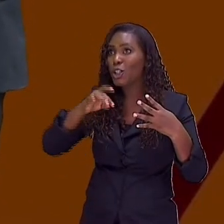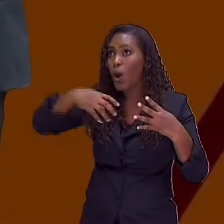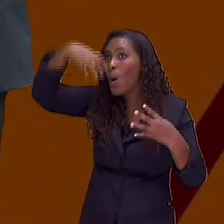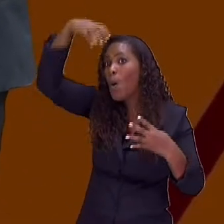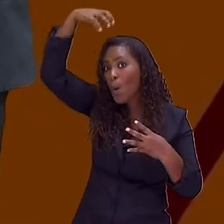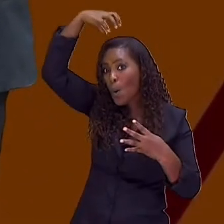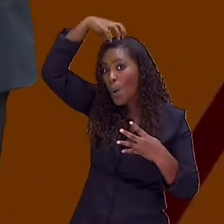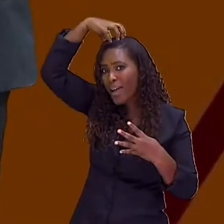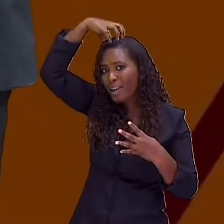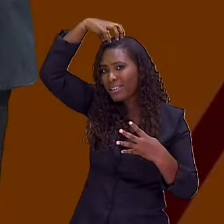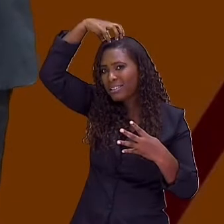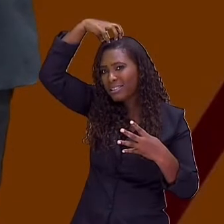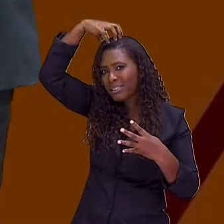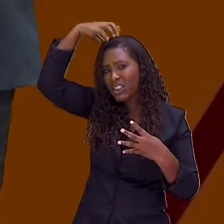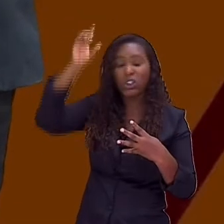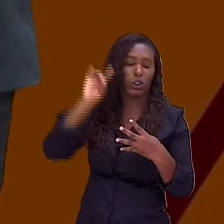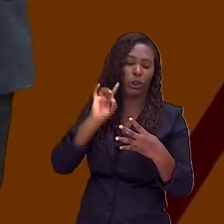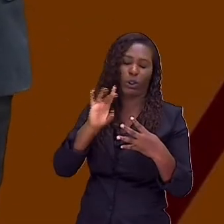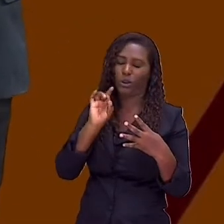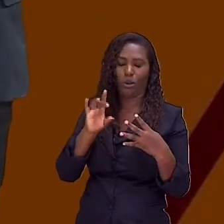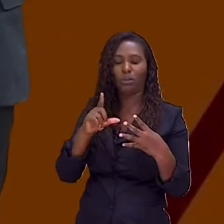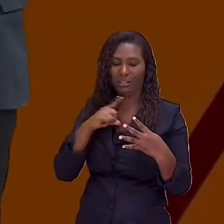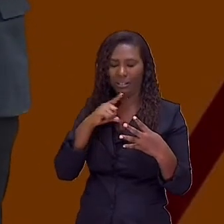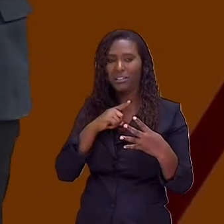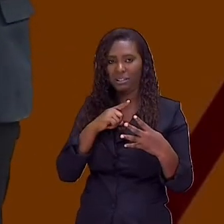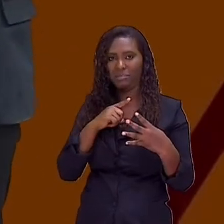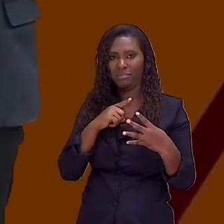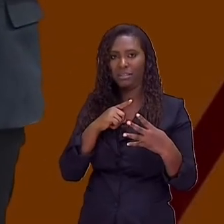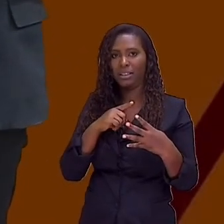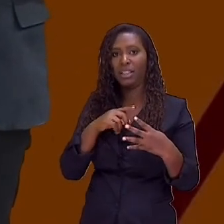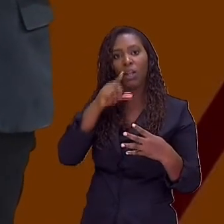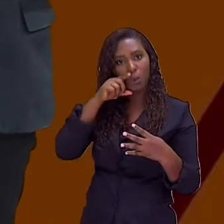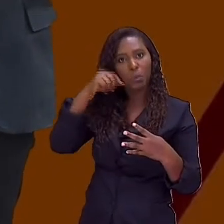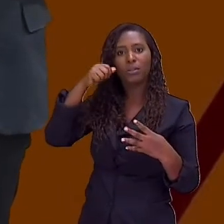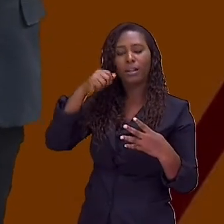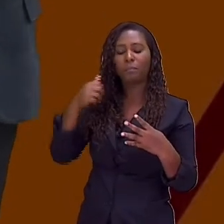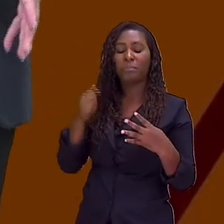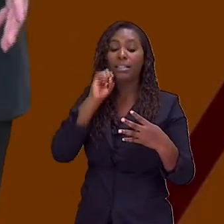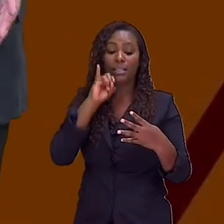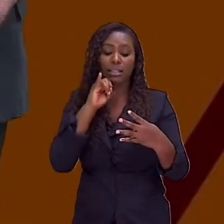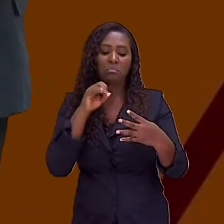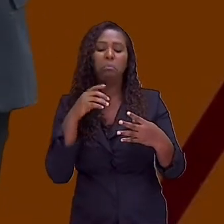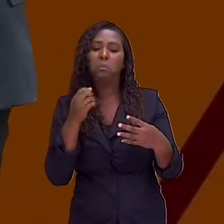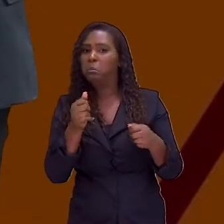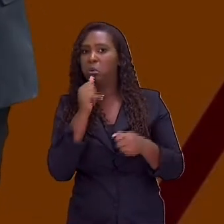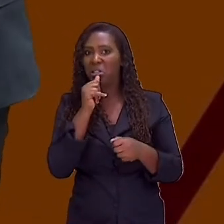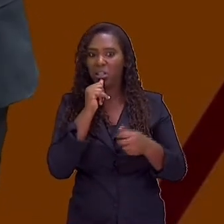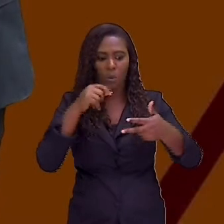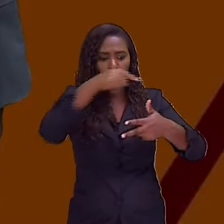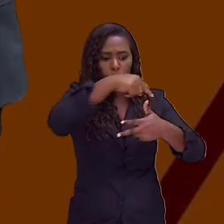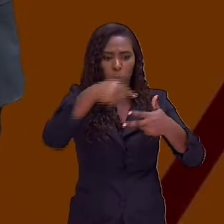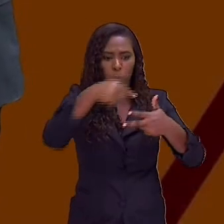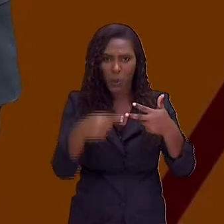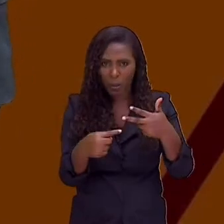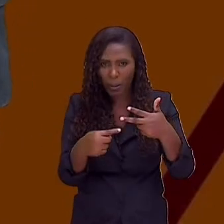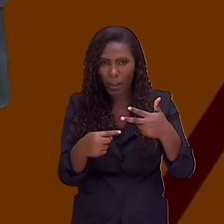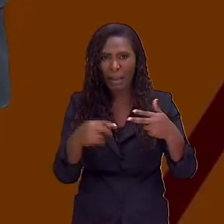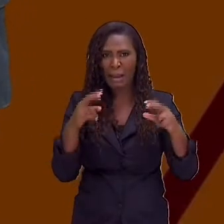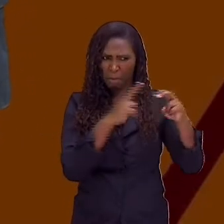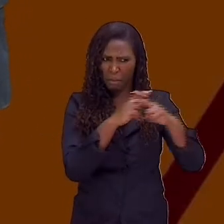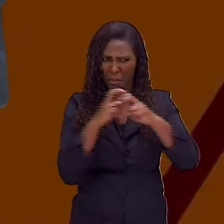nomear senadores, sancionar e vetar leis. Nomeava ministros e magistrados